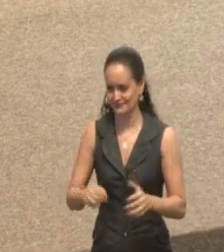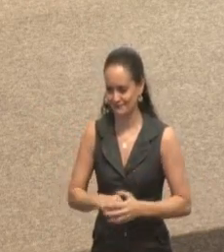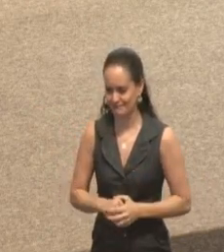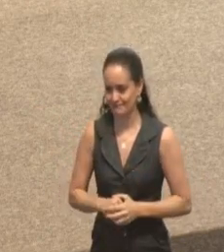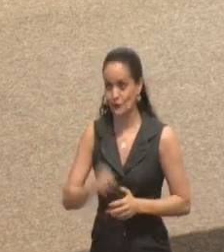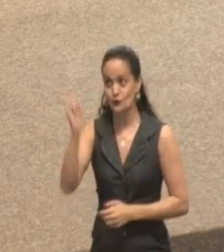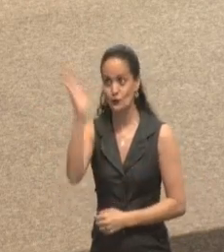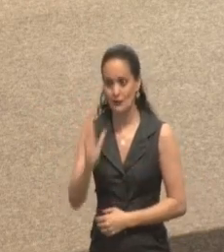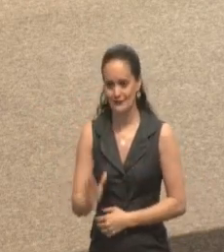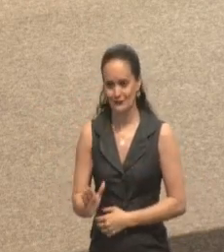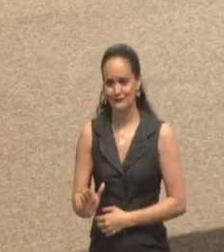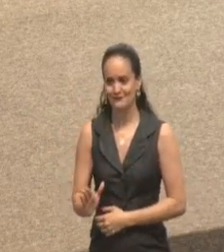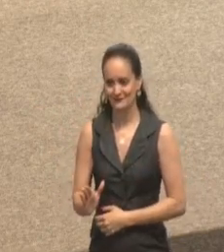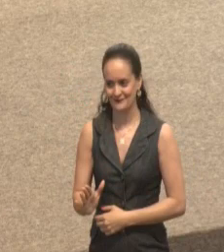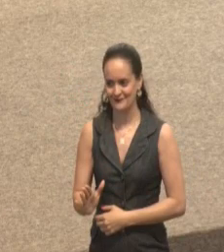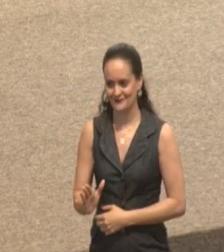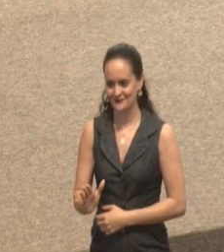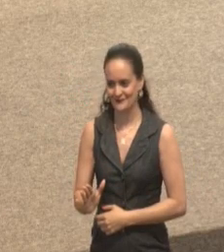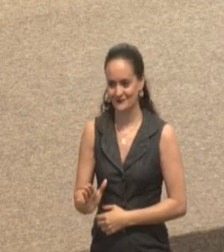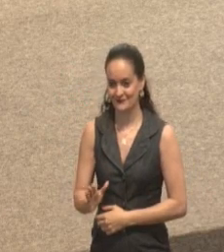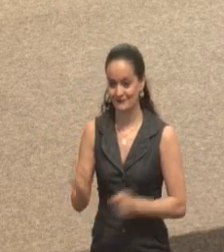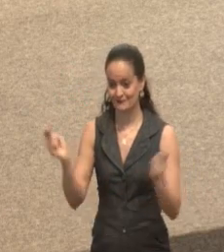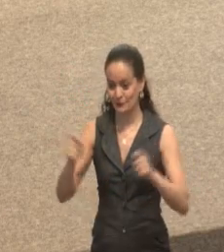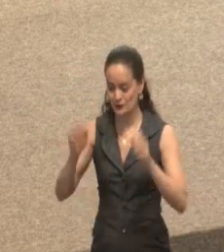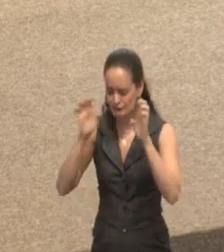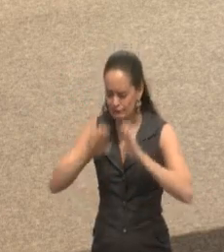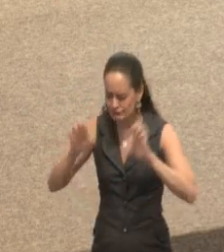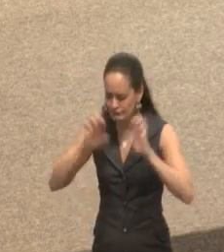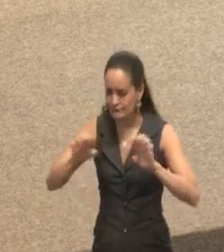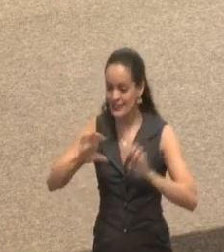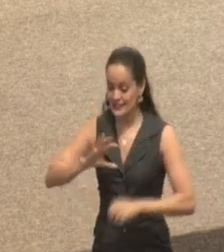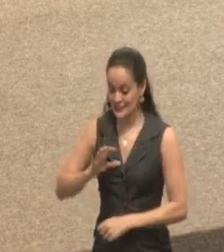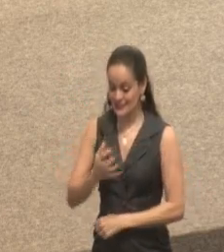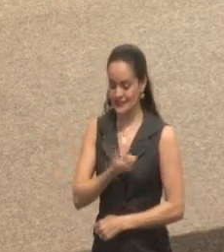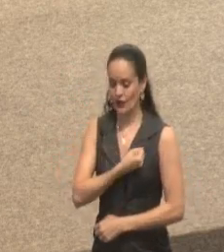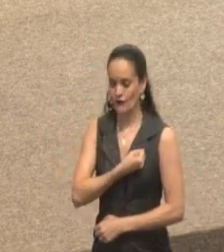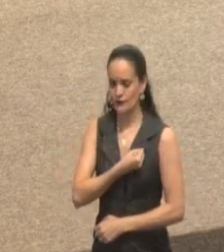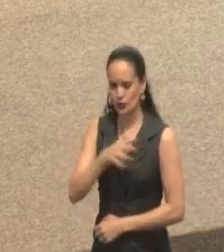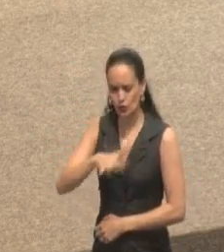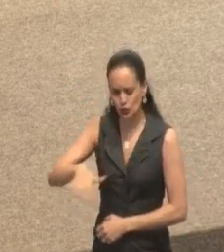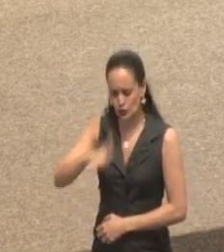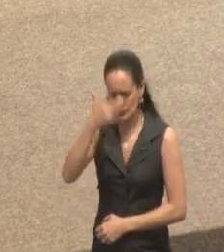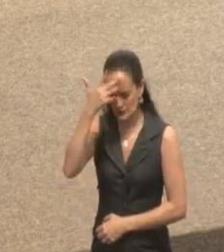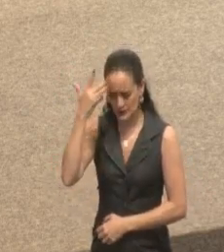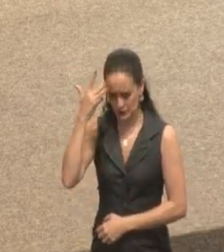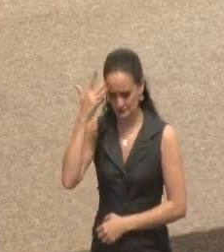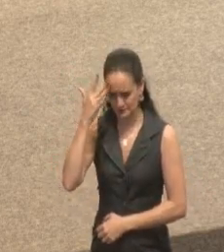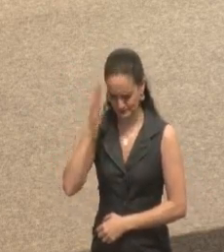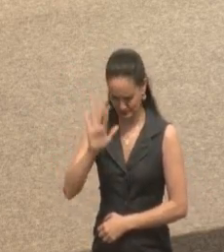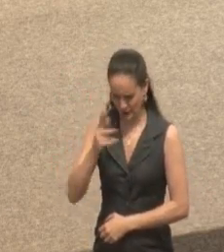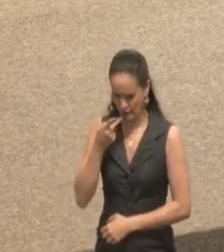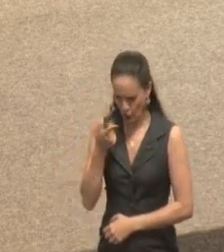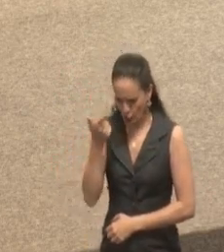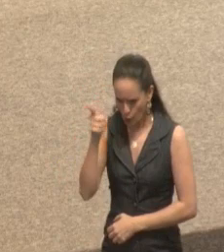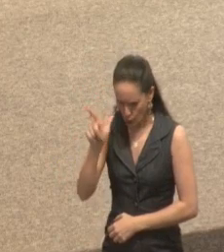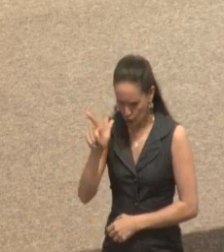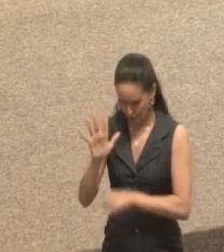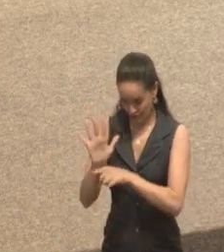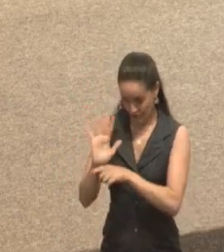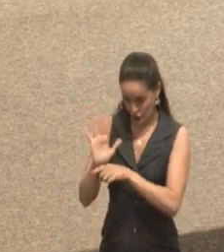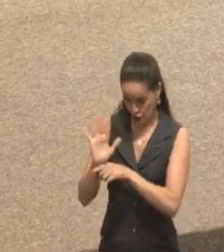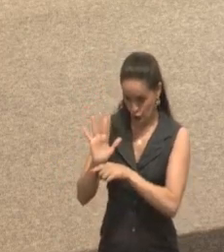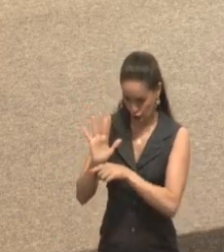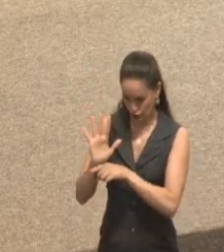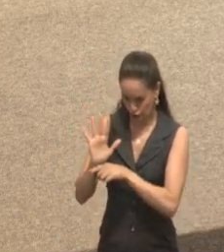do Brasil. Que essa mensagem abençoe todas as pessoas em todos os lugares. Deixe-me compartilhar com você rapidamente um vídeo.